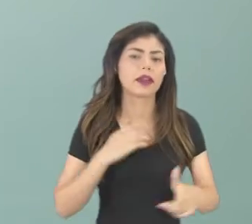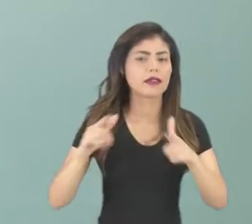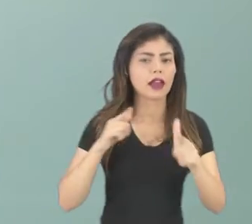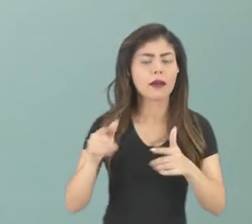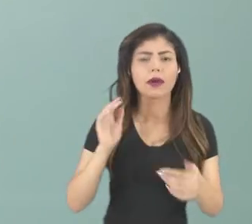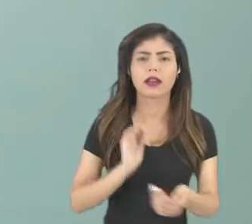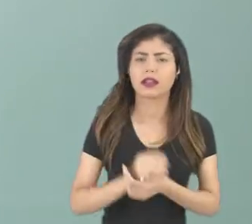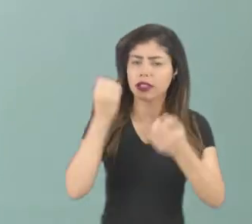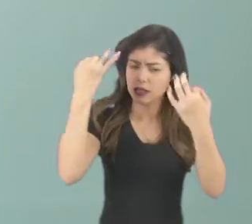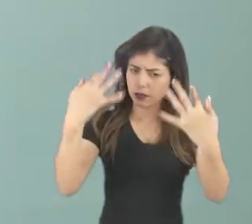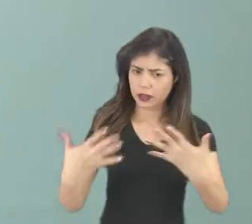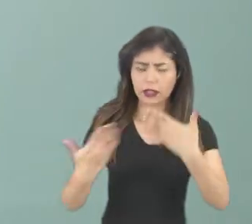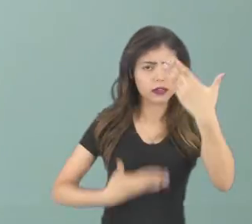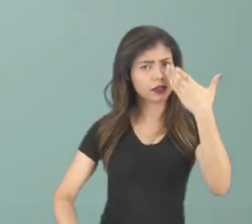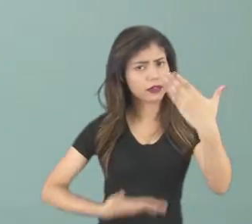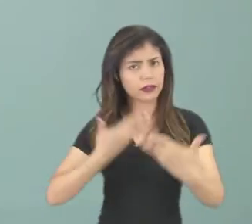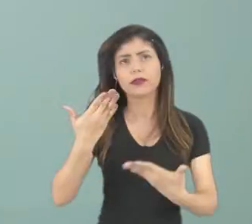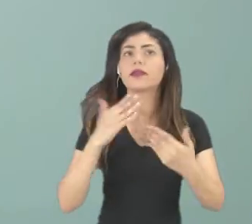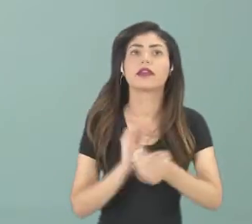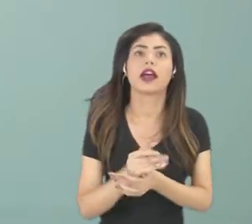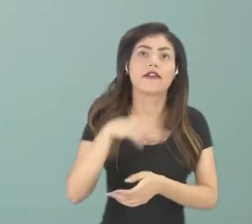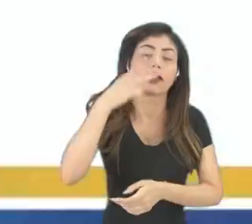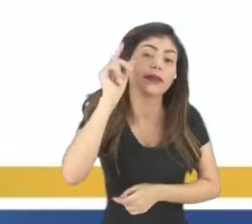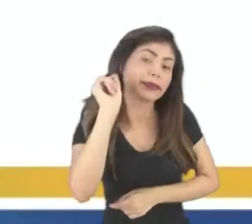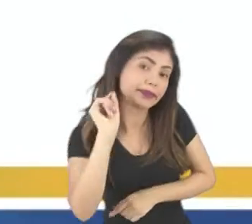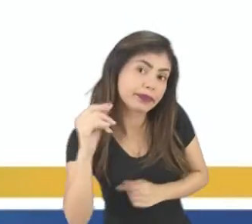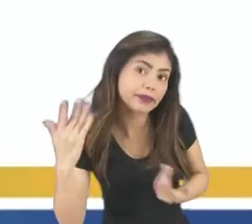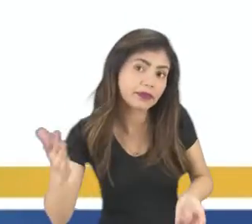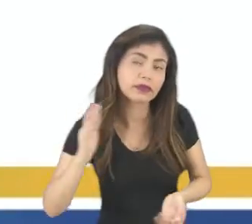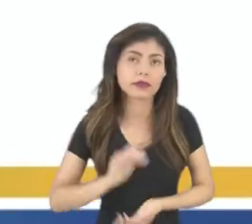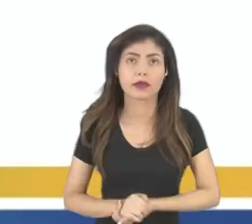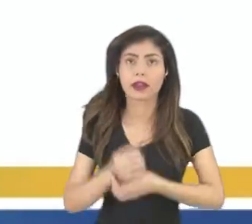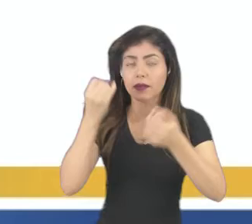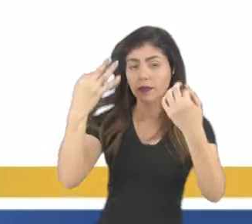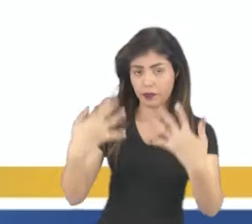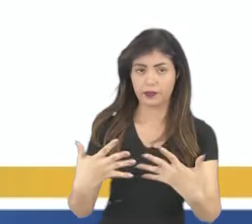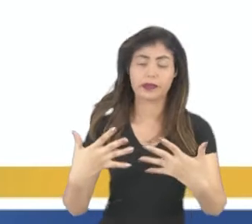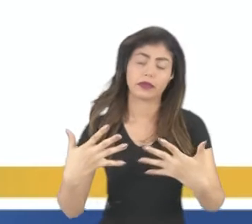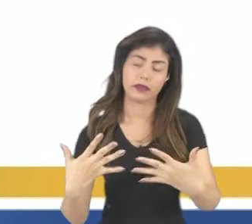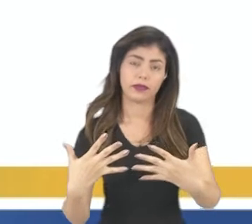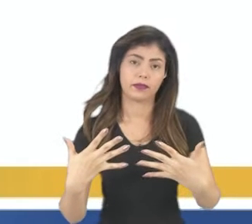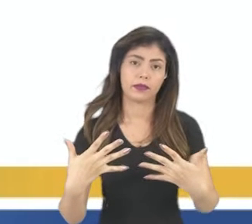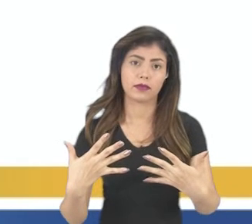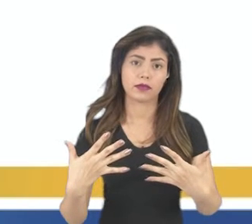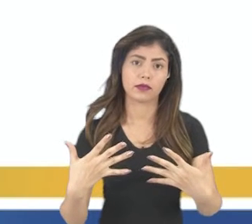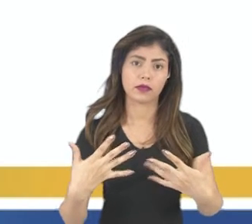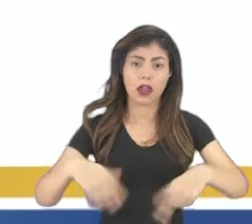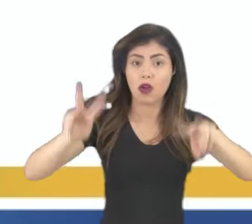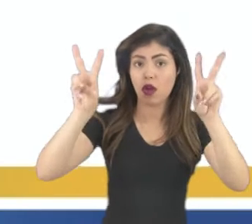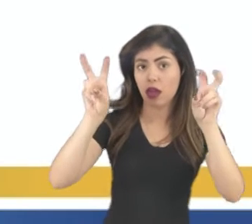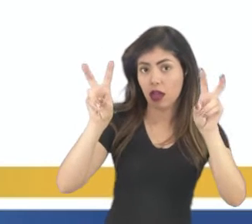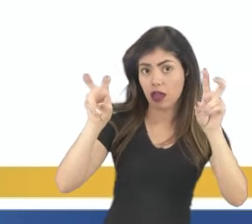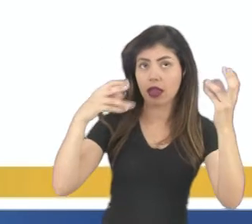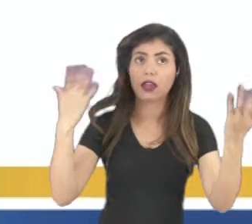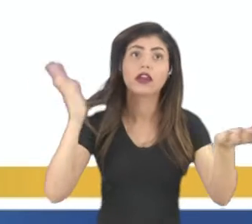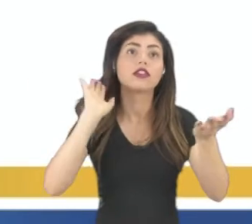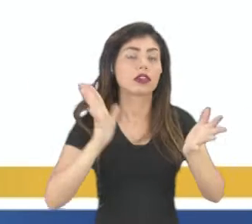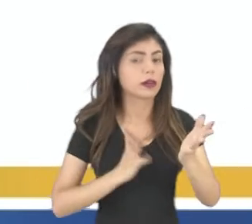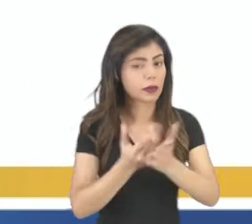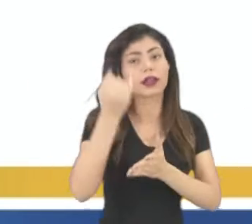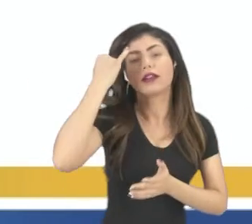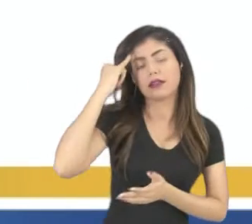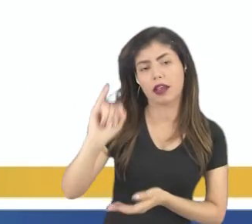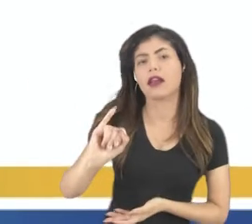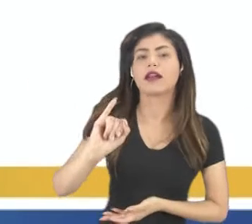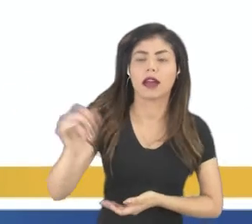uma afirmação relacionado a isso que ele vai dizer o que ele explicou que a sogra o estudo de Max Planck ele